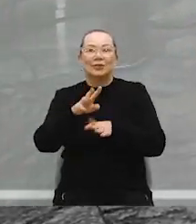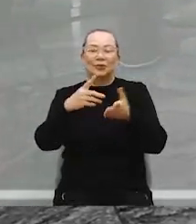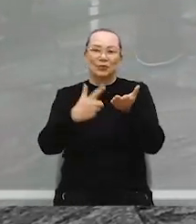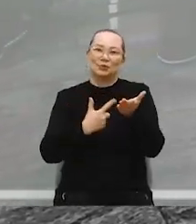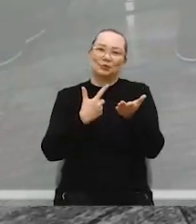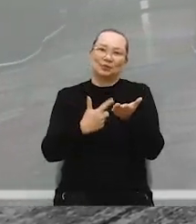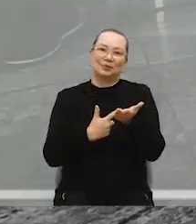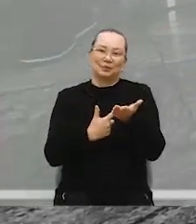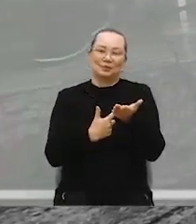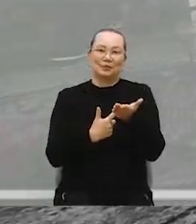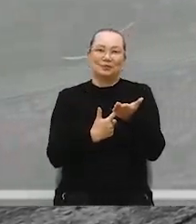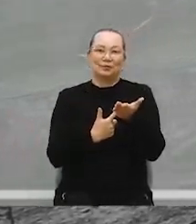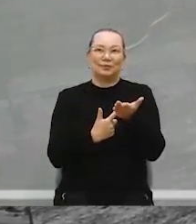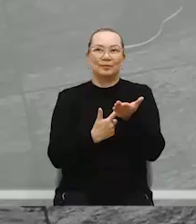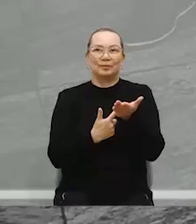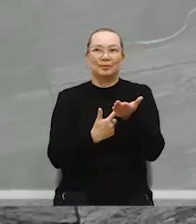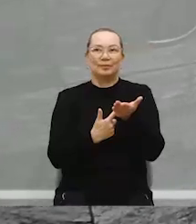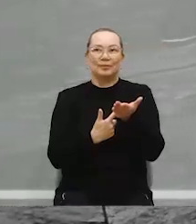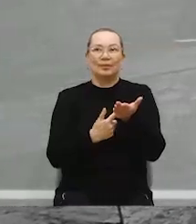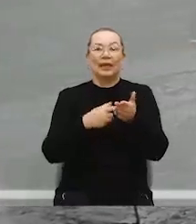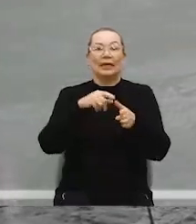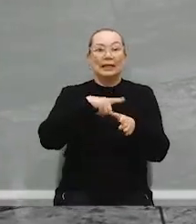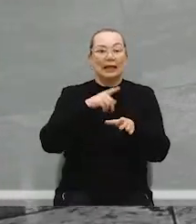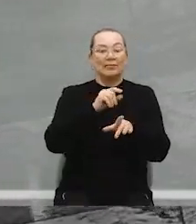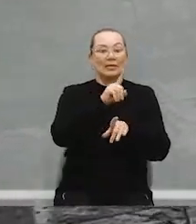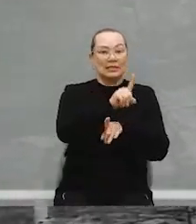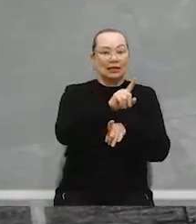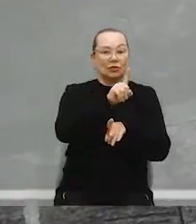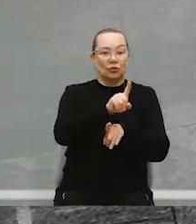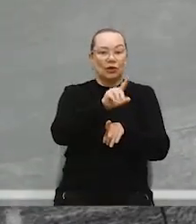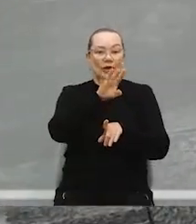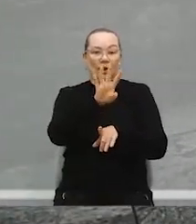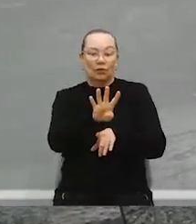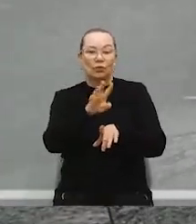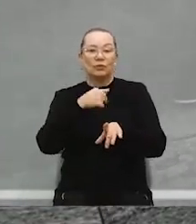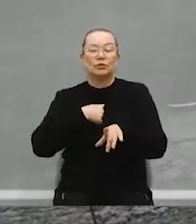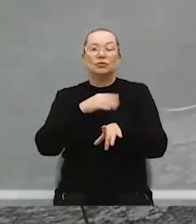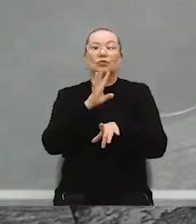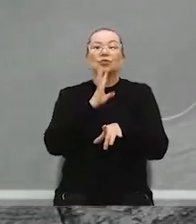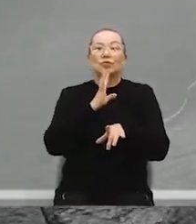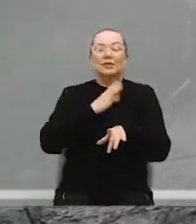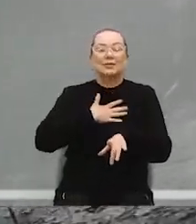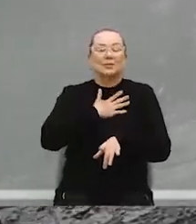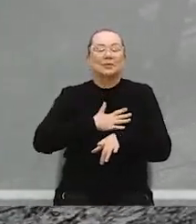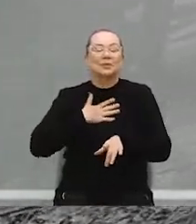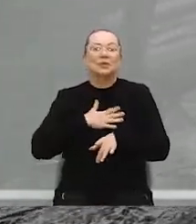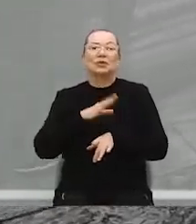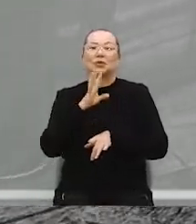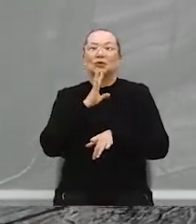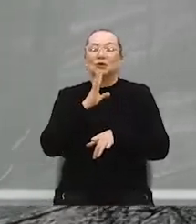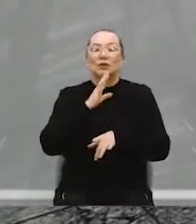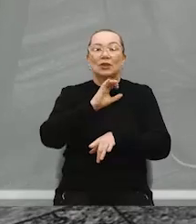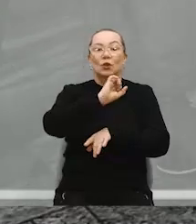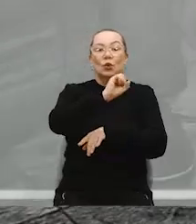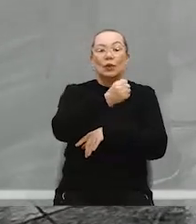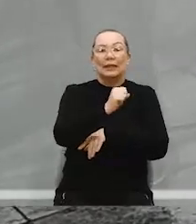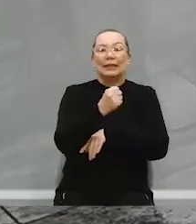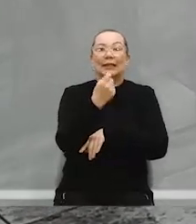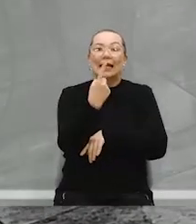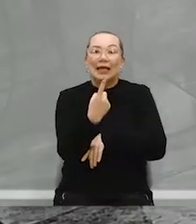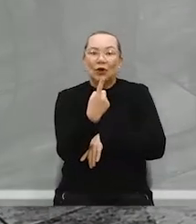títulos. Né? E nesses 114 títulos eu tive o prazer de conhecer